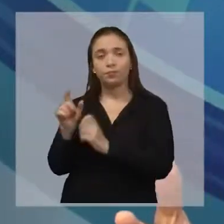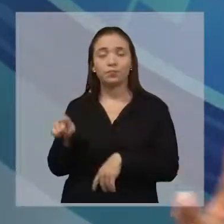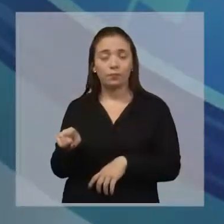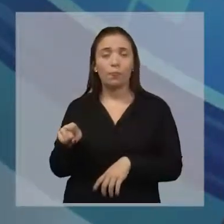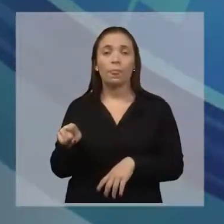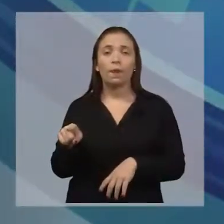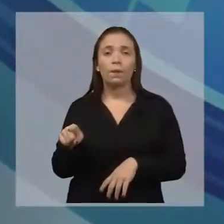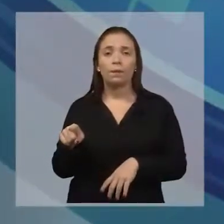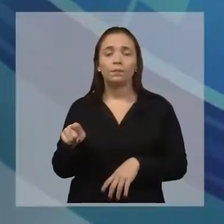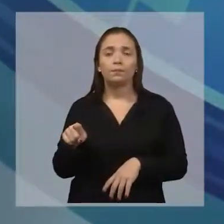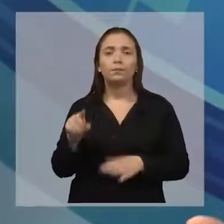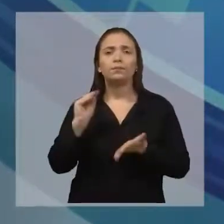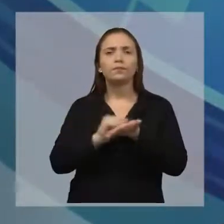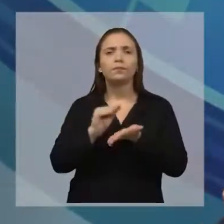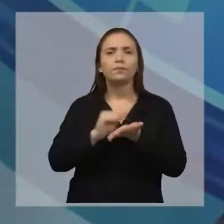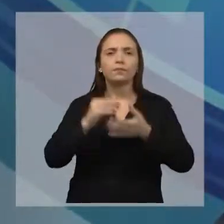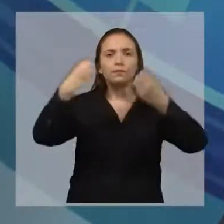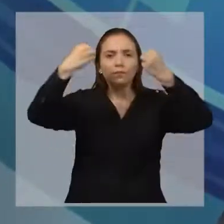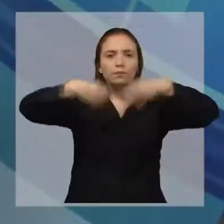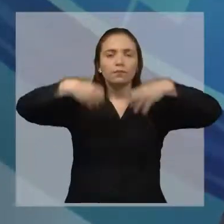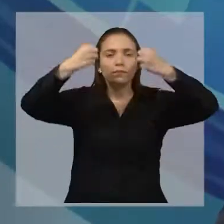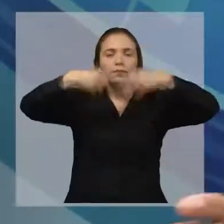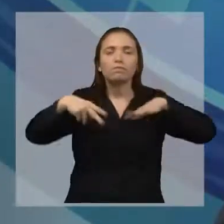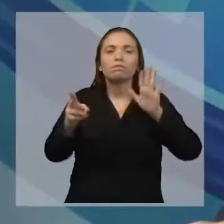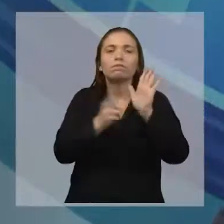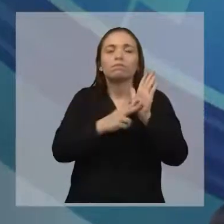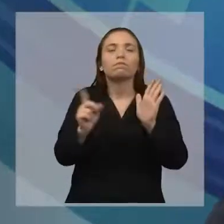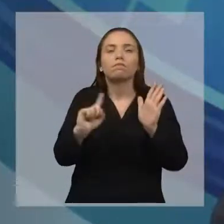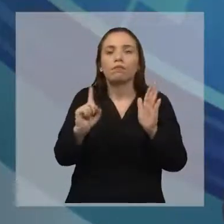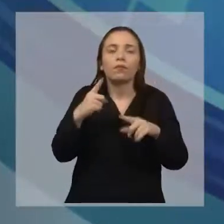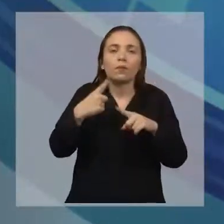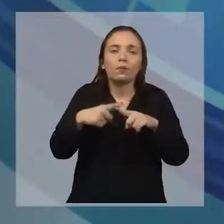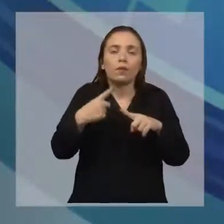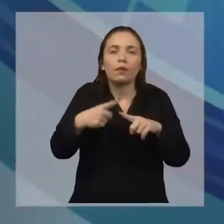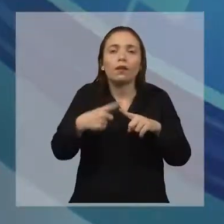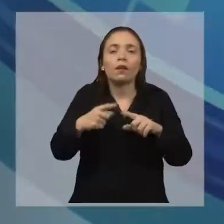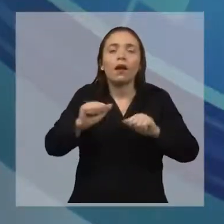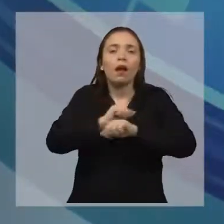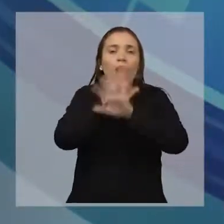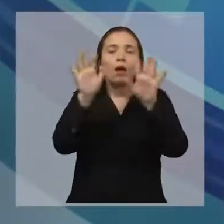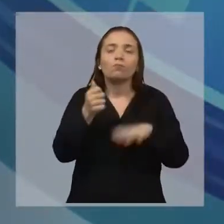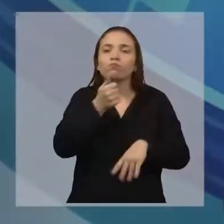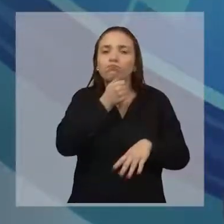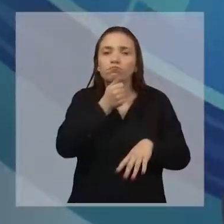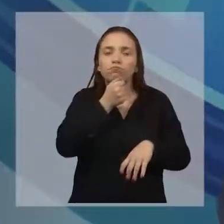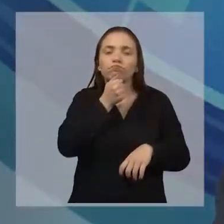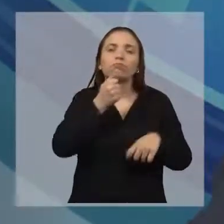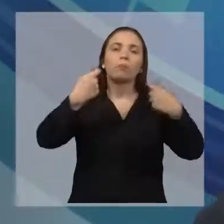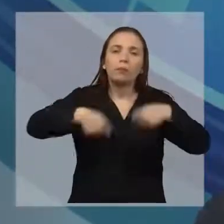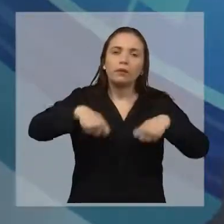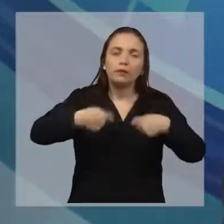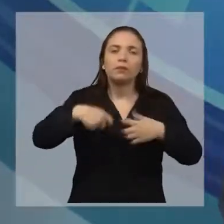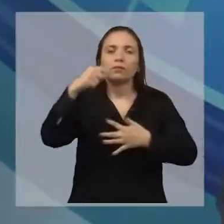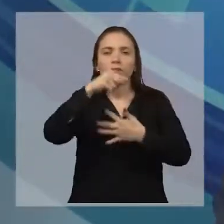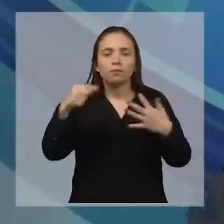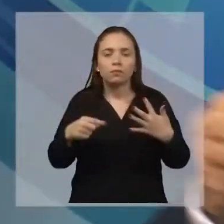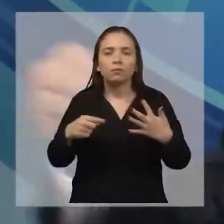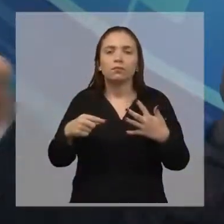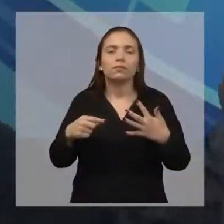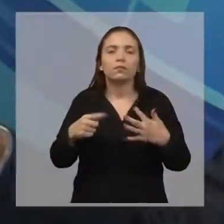combatido e com força. Eu trouxe esse tema aqui para a discussão, professor Roberto, professor Rui, Clésio e